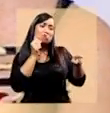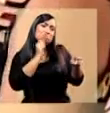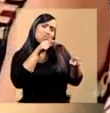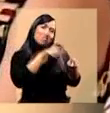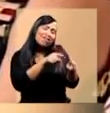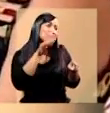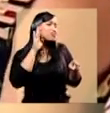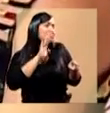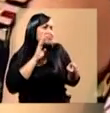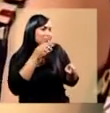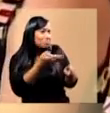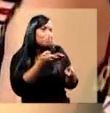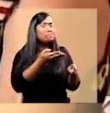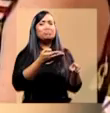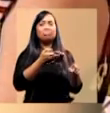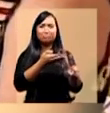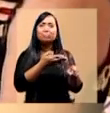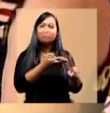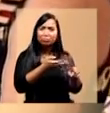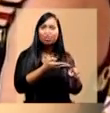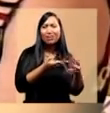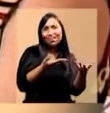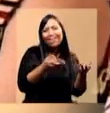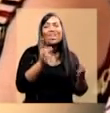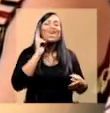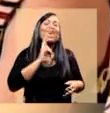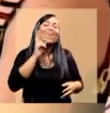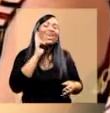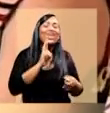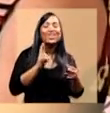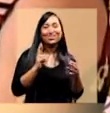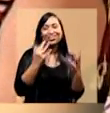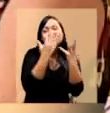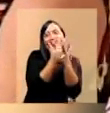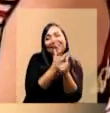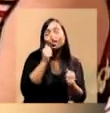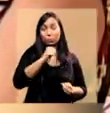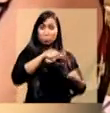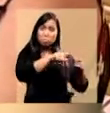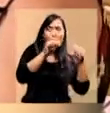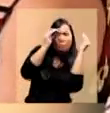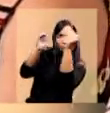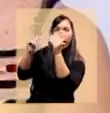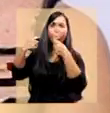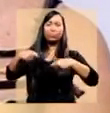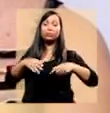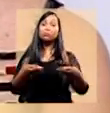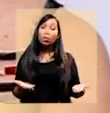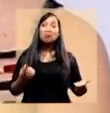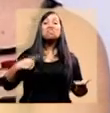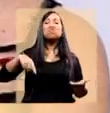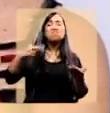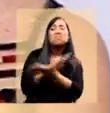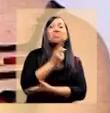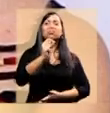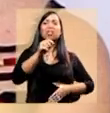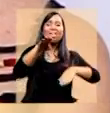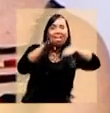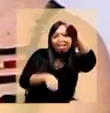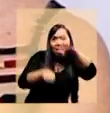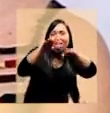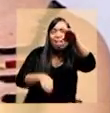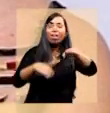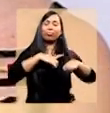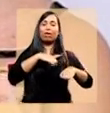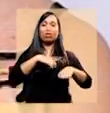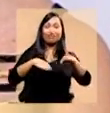mulher tem que ser gentil, né? A cor rosa da mulher, ela tem que ser obediente. Então, isso gera